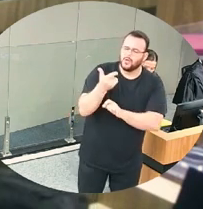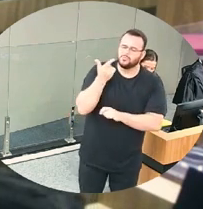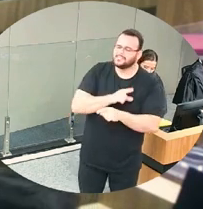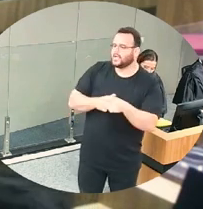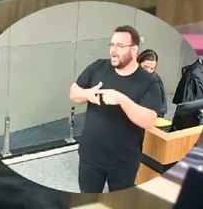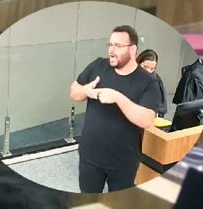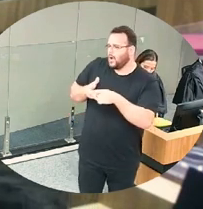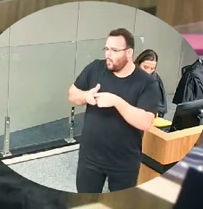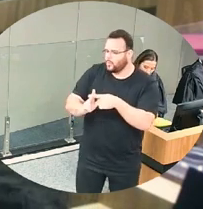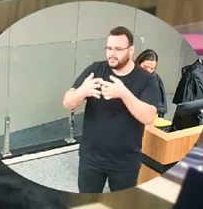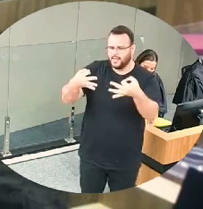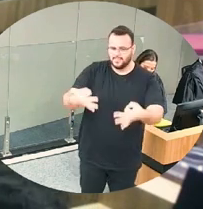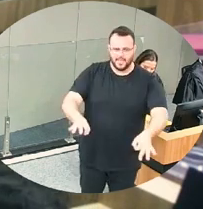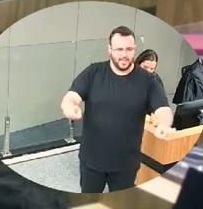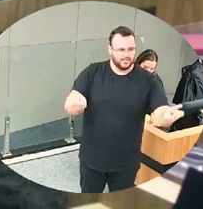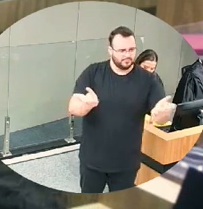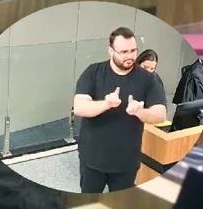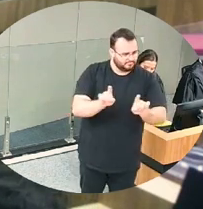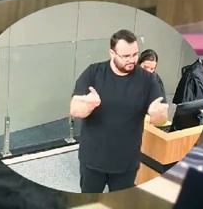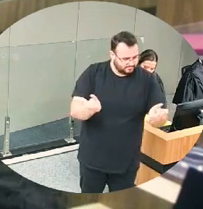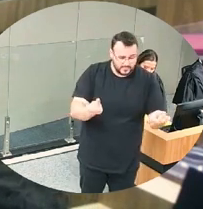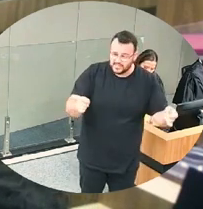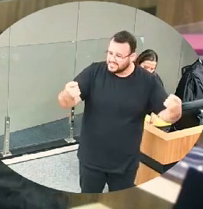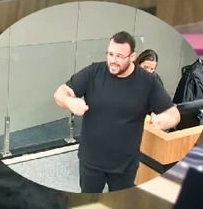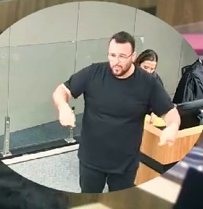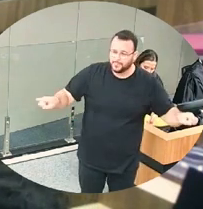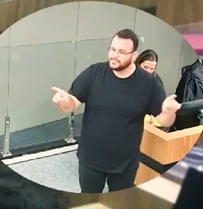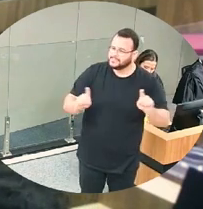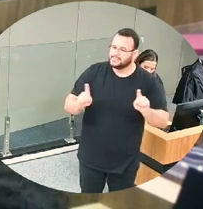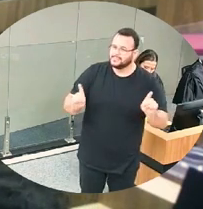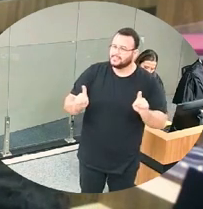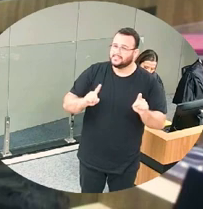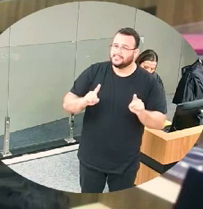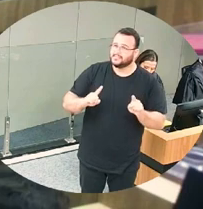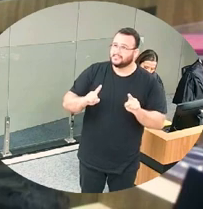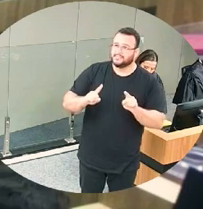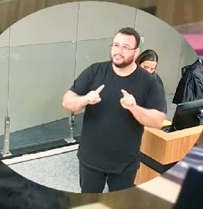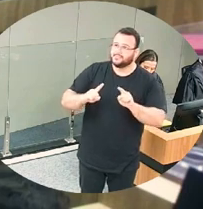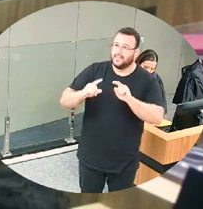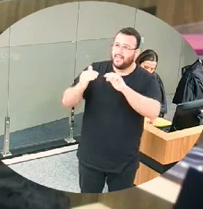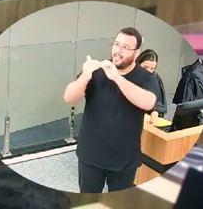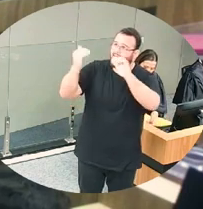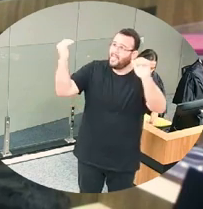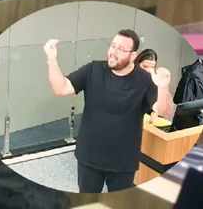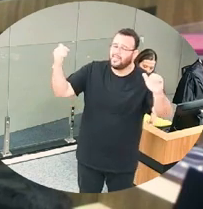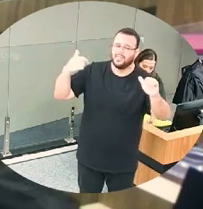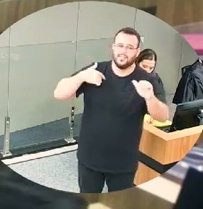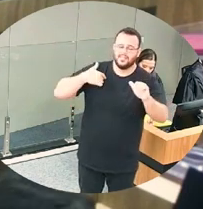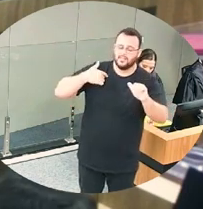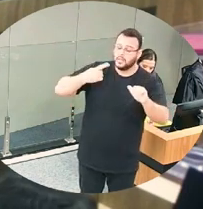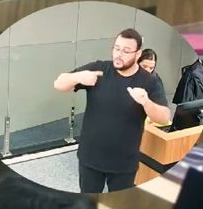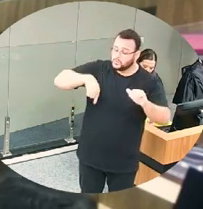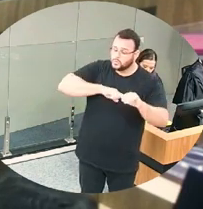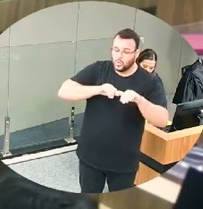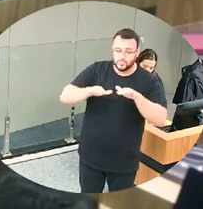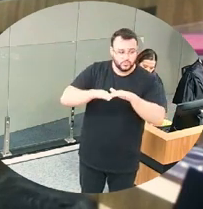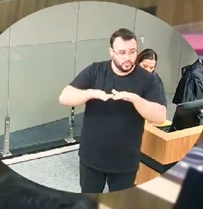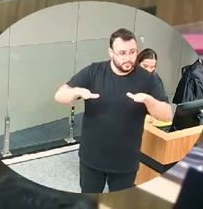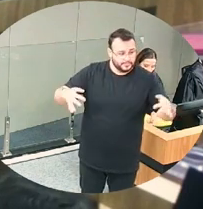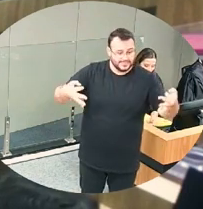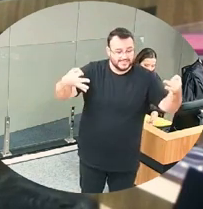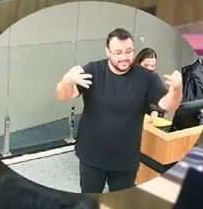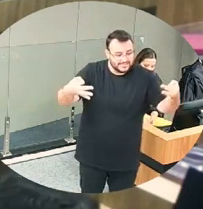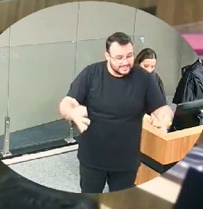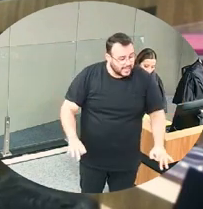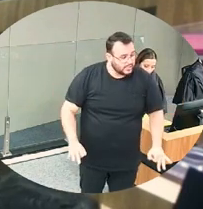consertado exatamente ninguém mais precisa abrir eh tetos e e o piso embora nós estejamos num piso elevado